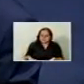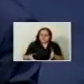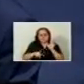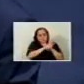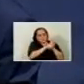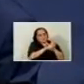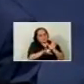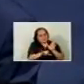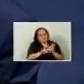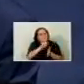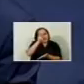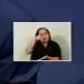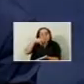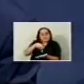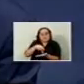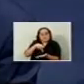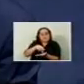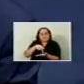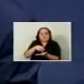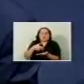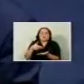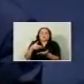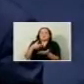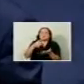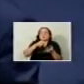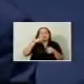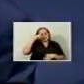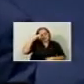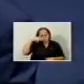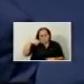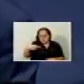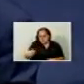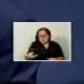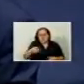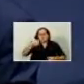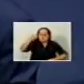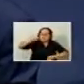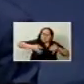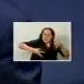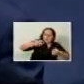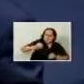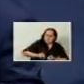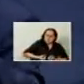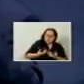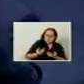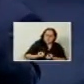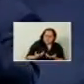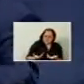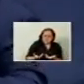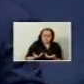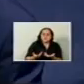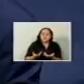É verdade que as nossas posições vão estar expressas aqui no dia a dia. E é por isso que a gente vai,